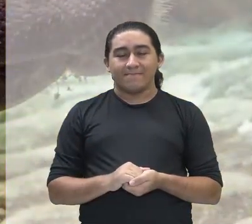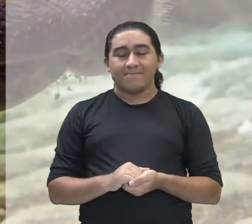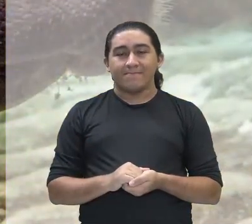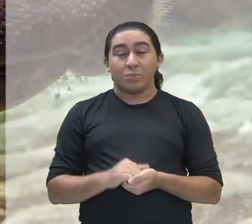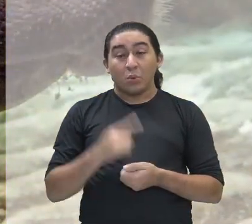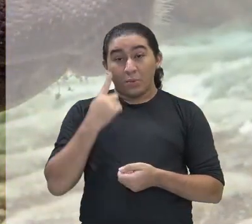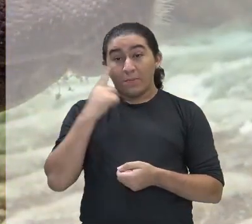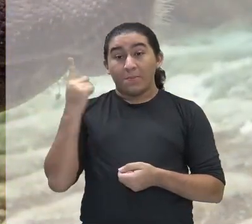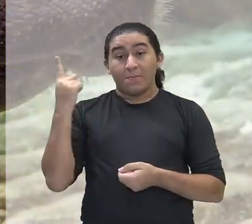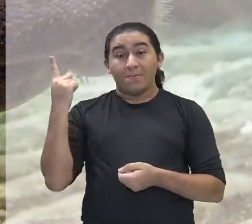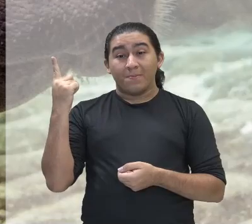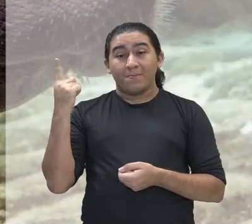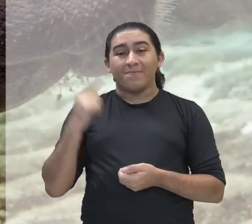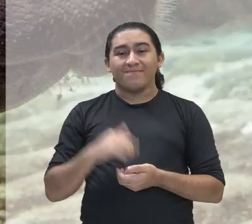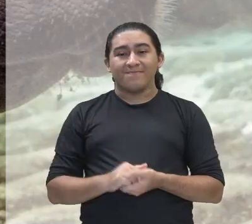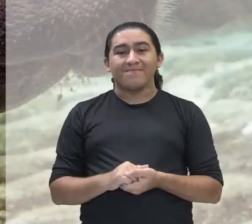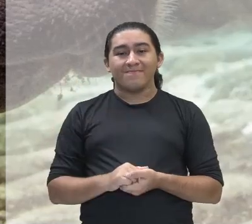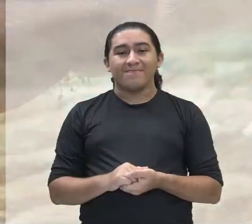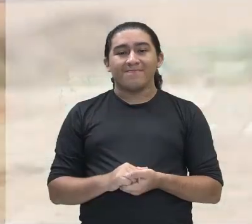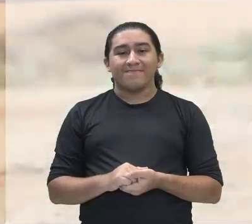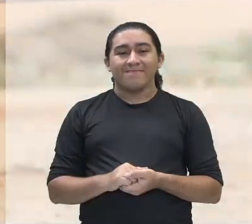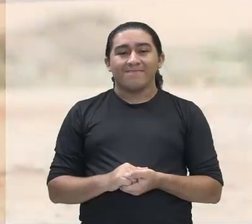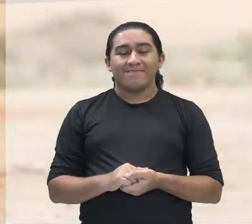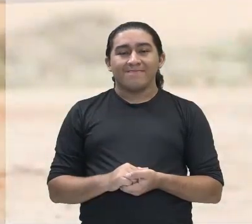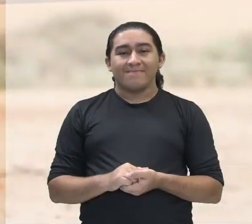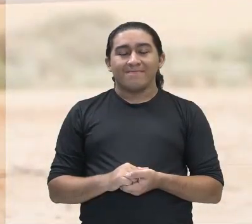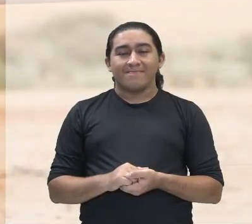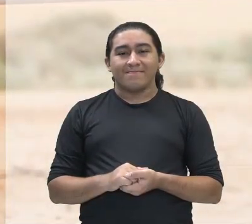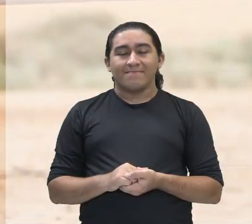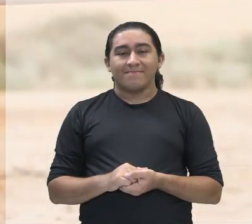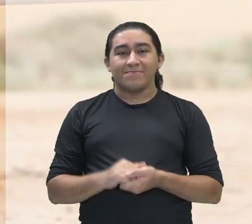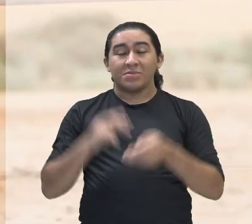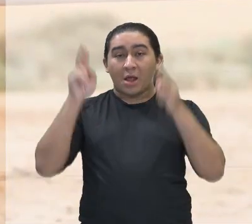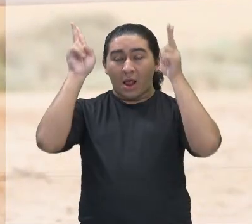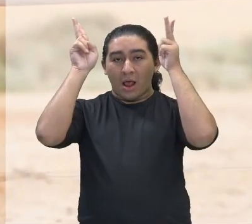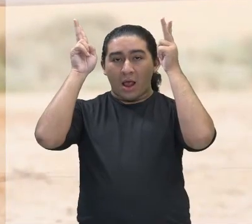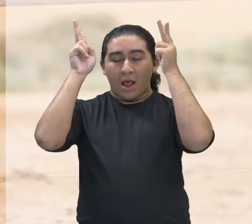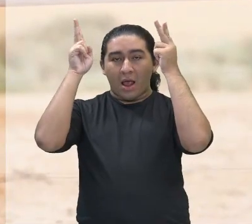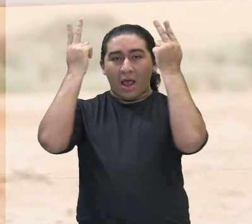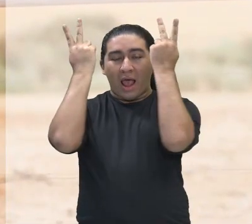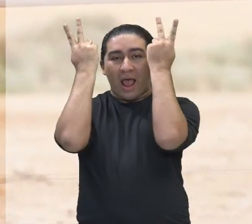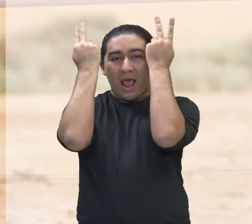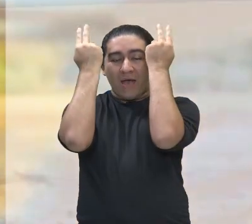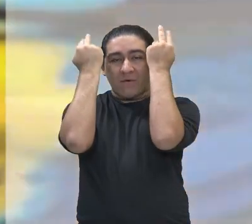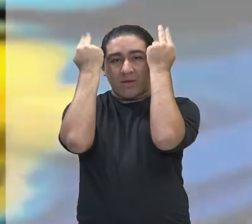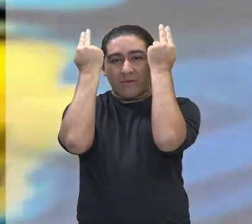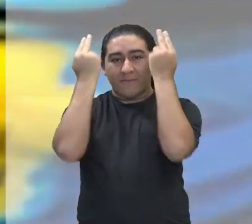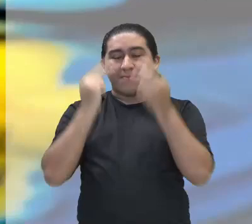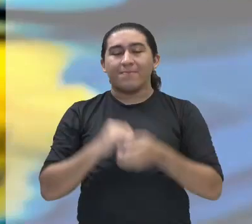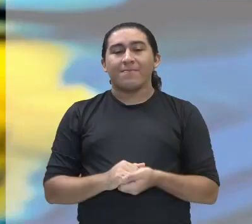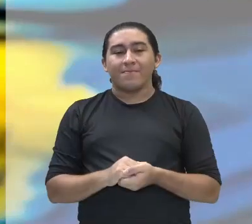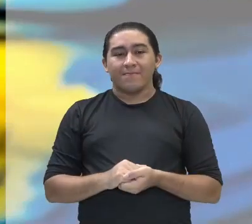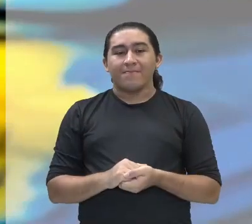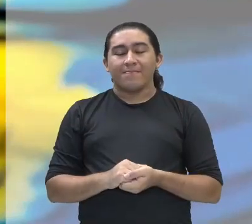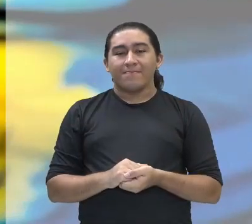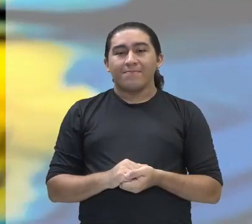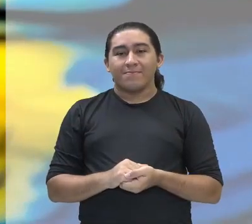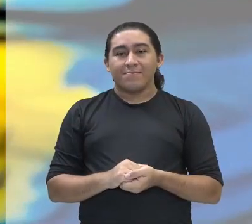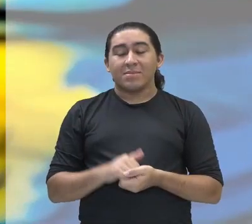Manatee, peixe-boi. Horse, cavalo.